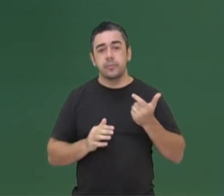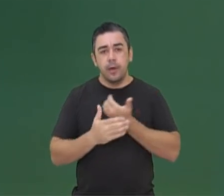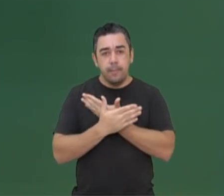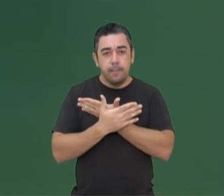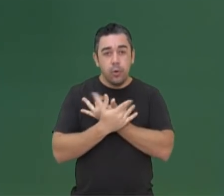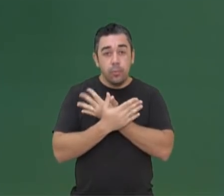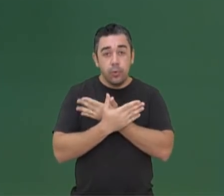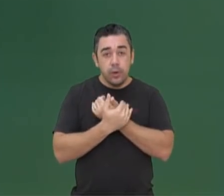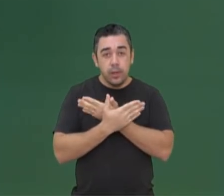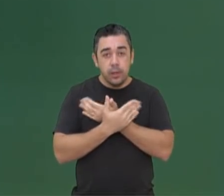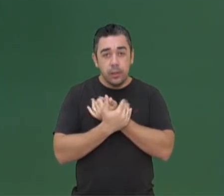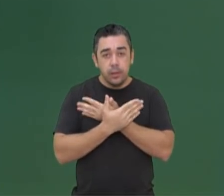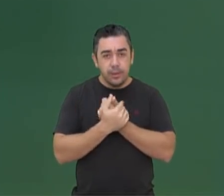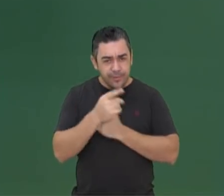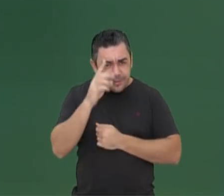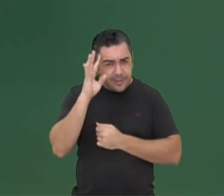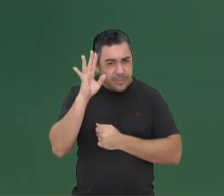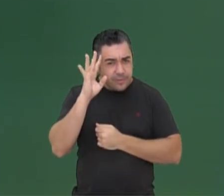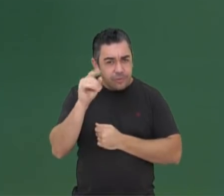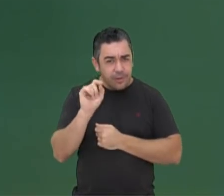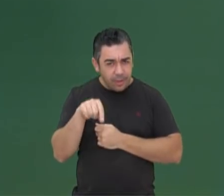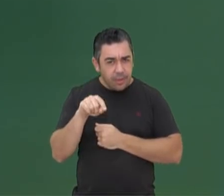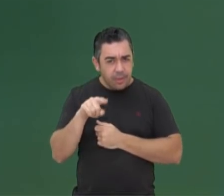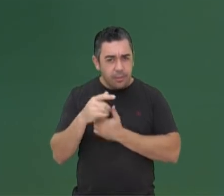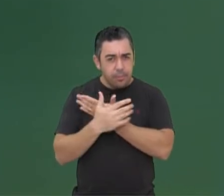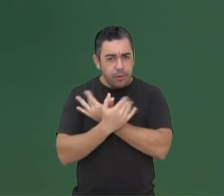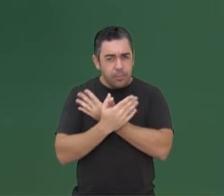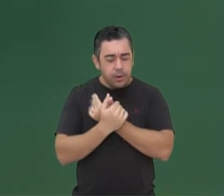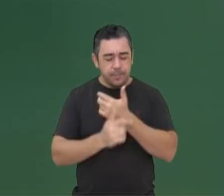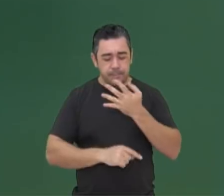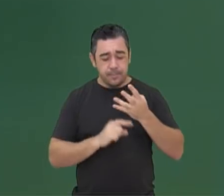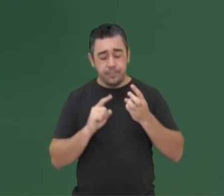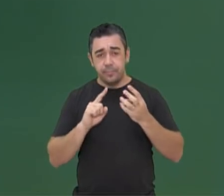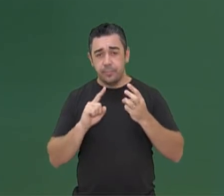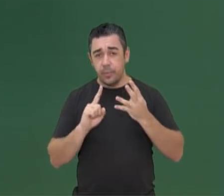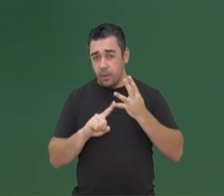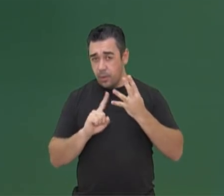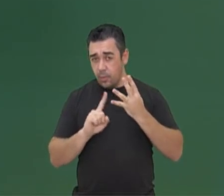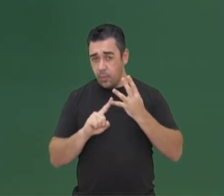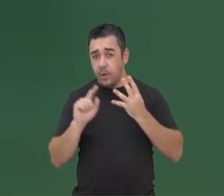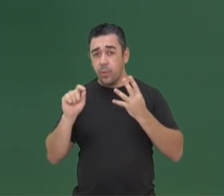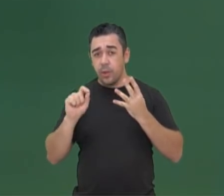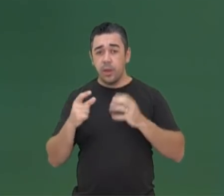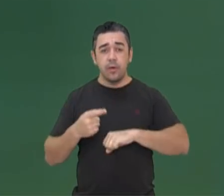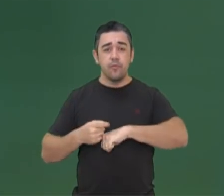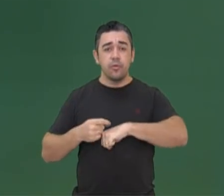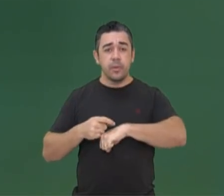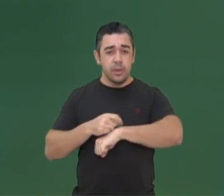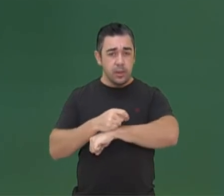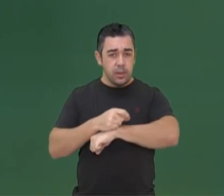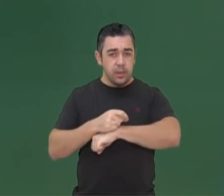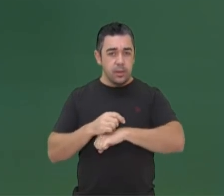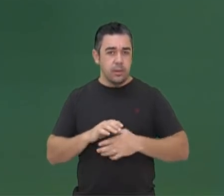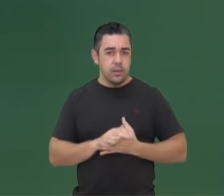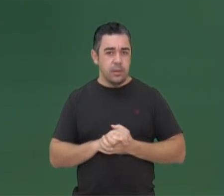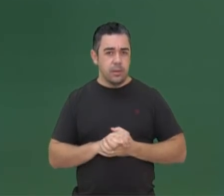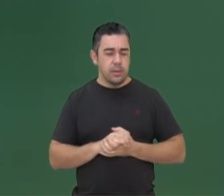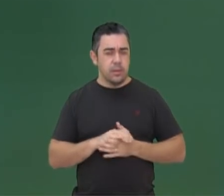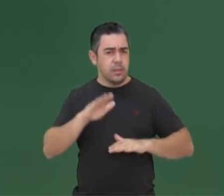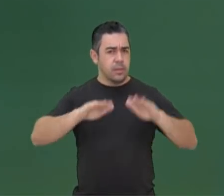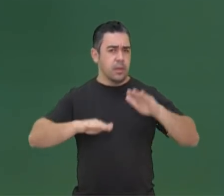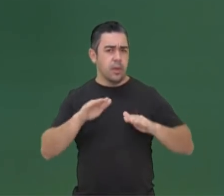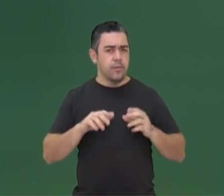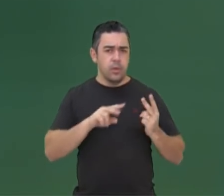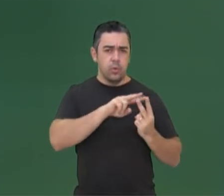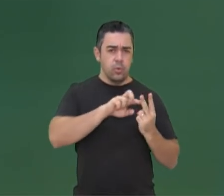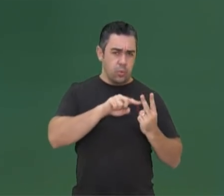Vocês imaginavam que aquela imagem lembrava uma borboleta? E a terceira, né, a borboleta, e a quarta imagem, uma formiga. Talvez as